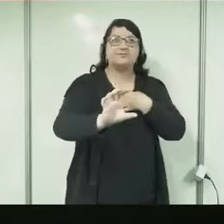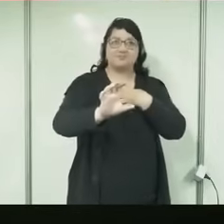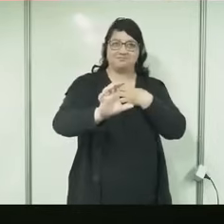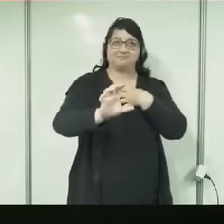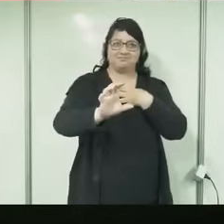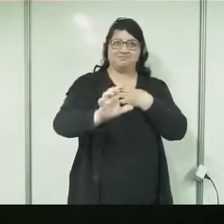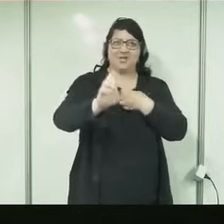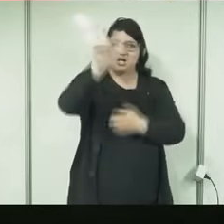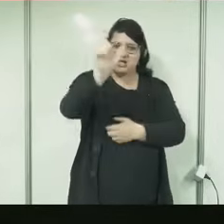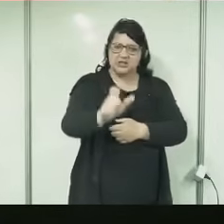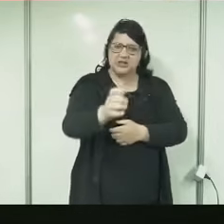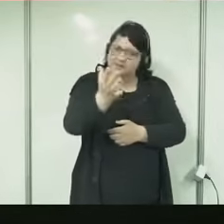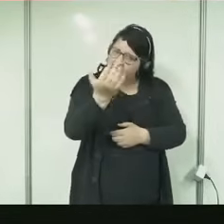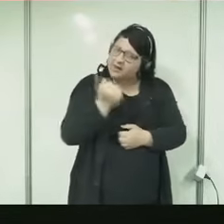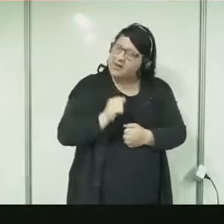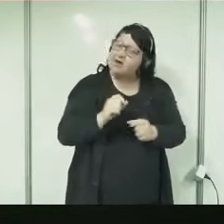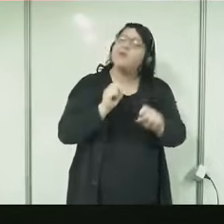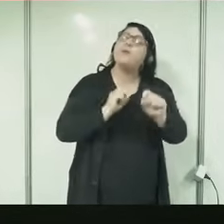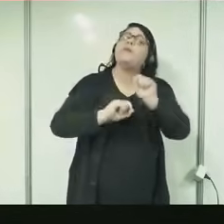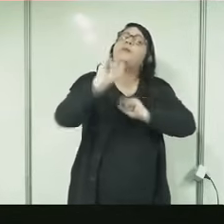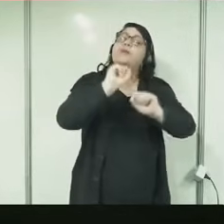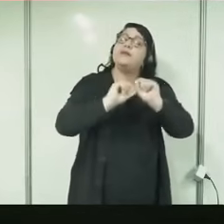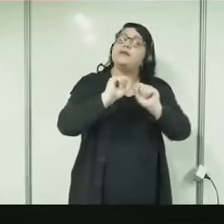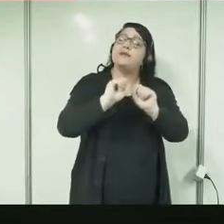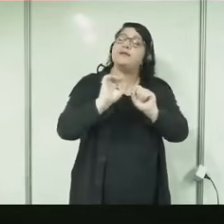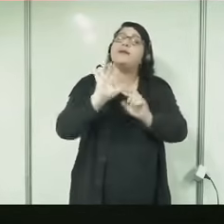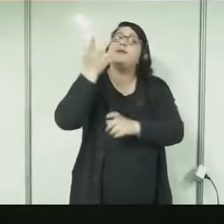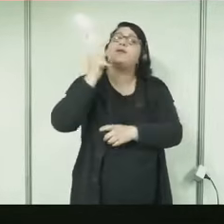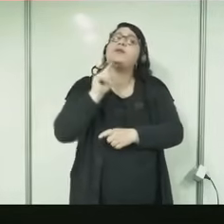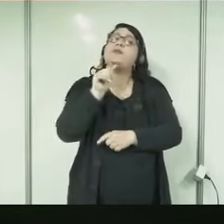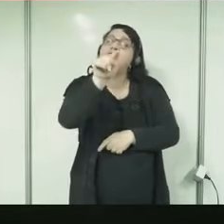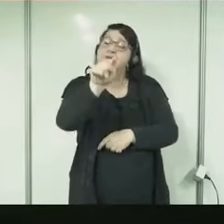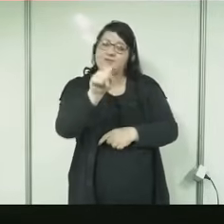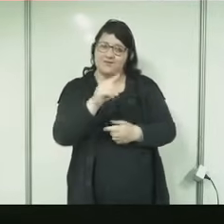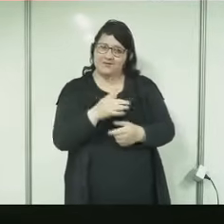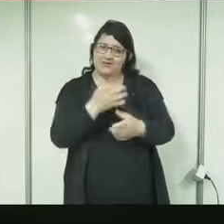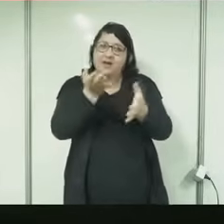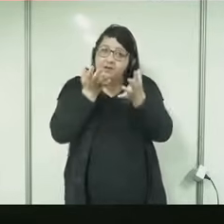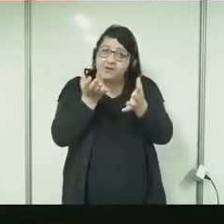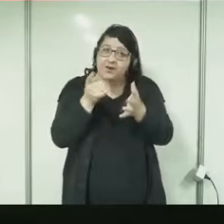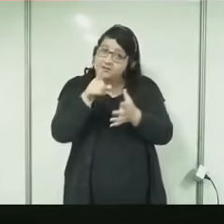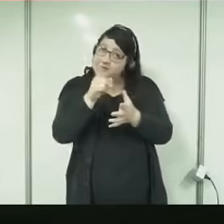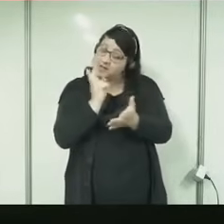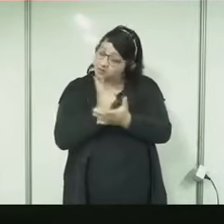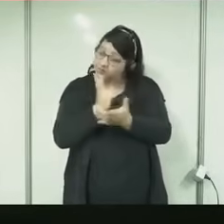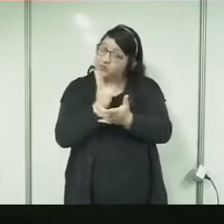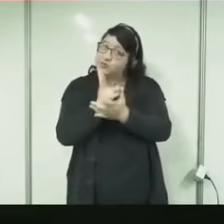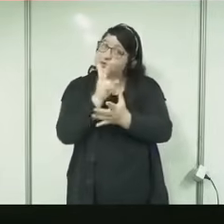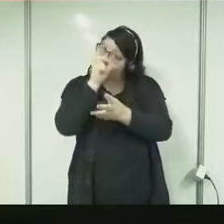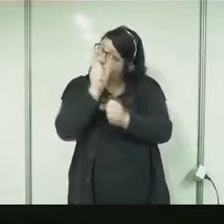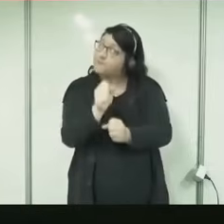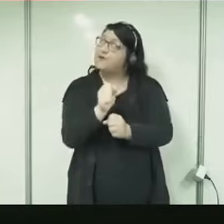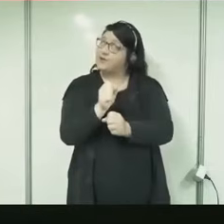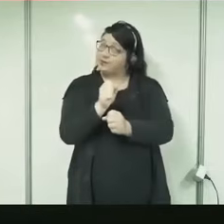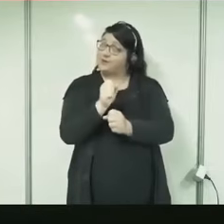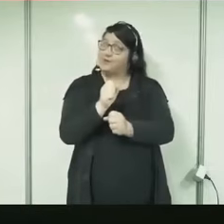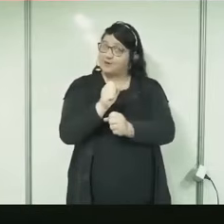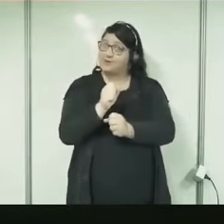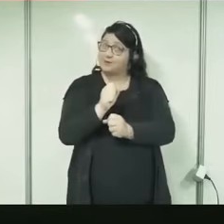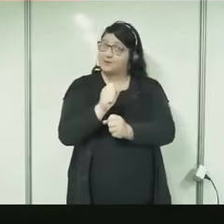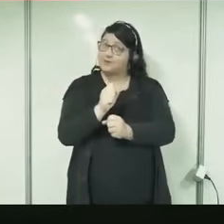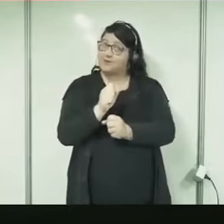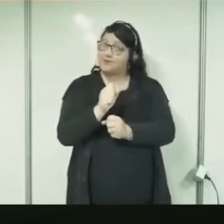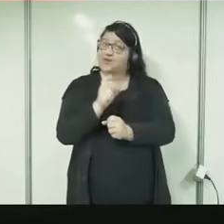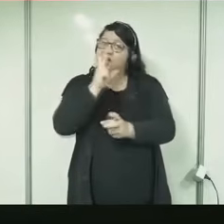volte a manifestar a força que você sempre manifestou. E agora uma música. Como